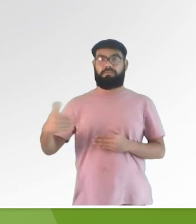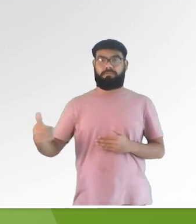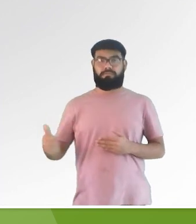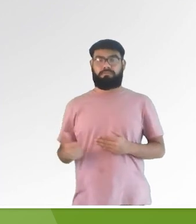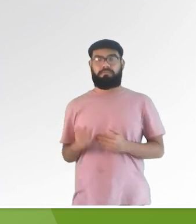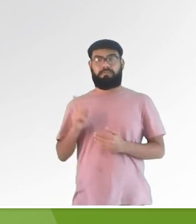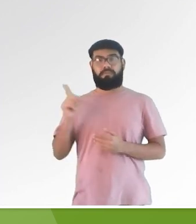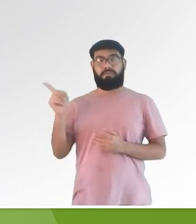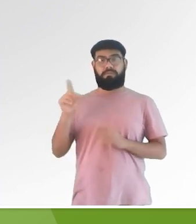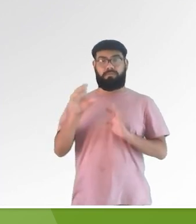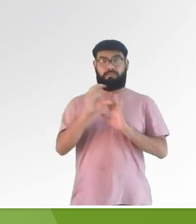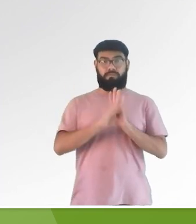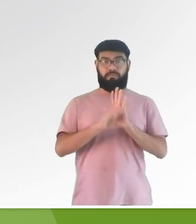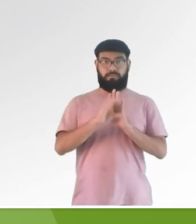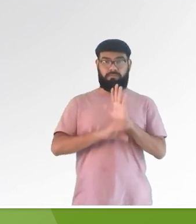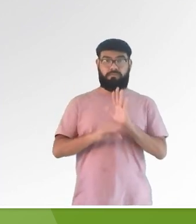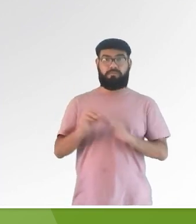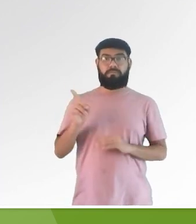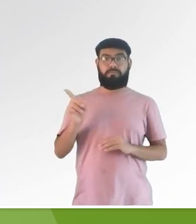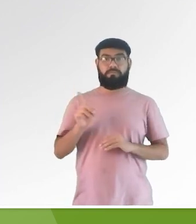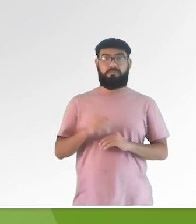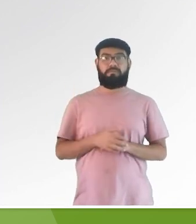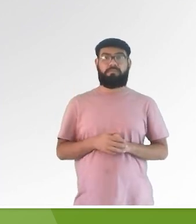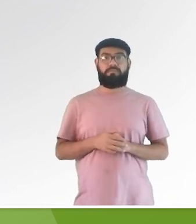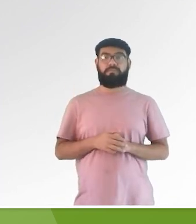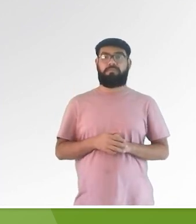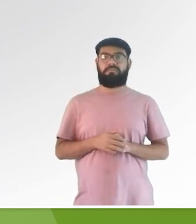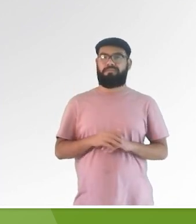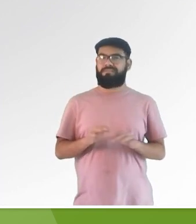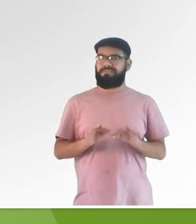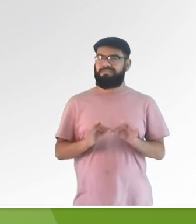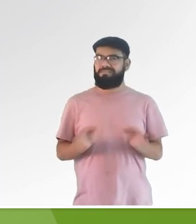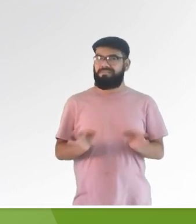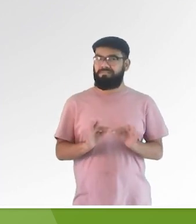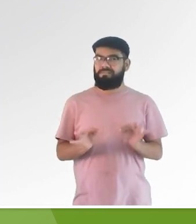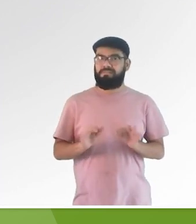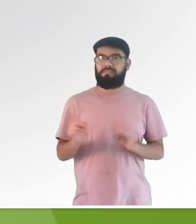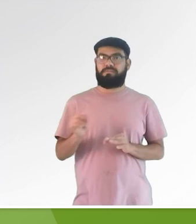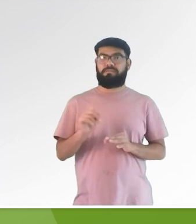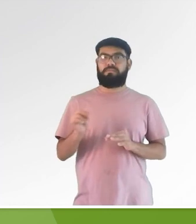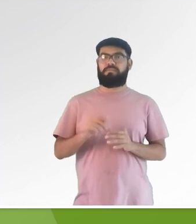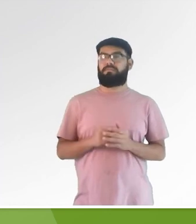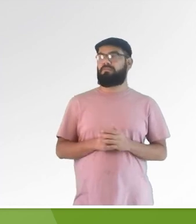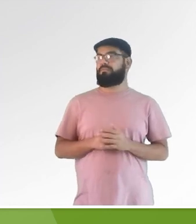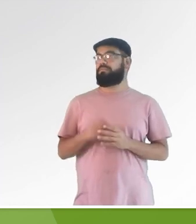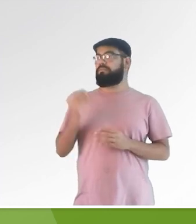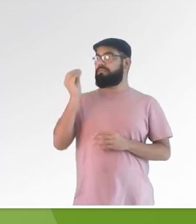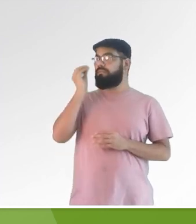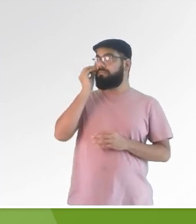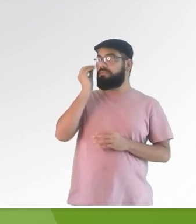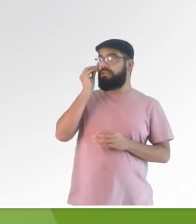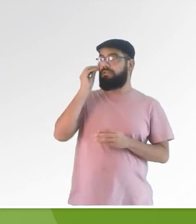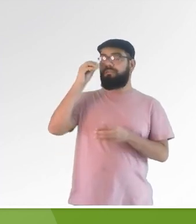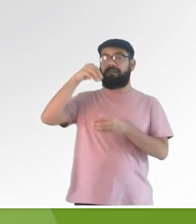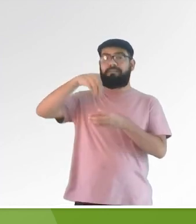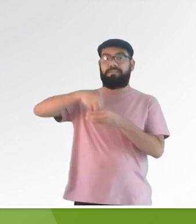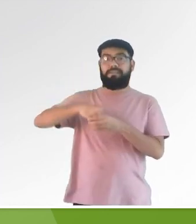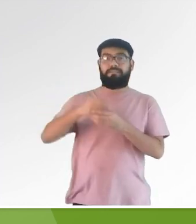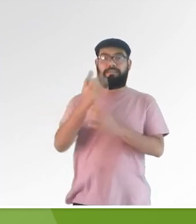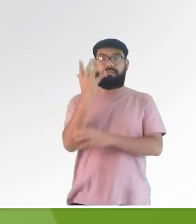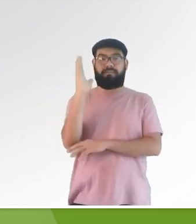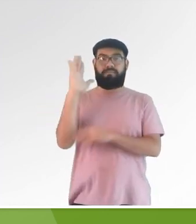de biótopo, ele não é tão simples, né? Uma vez que se a gente observa na natureza, é difícil a